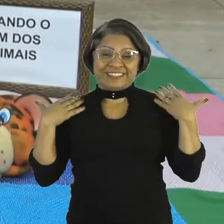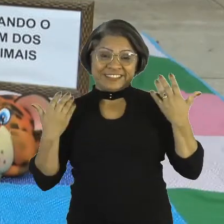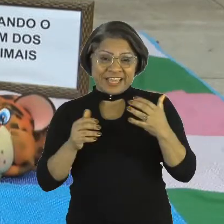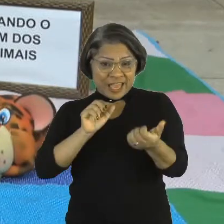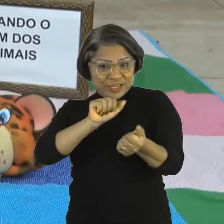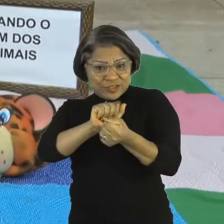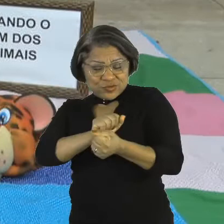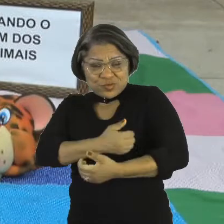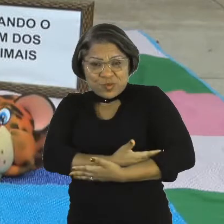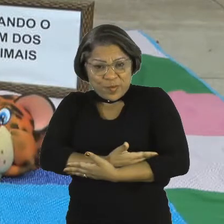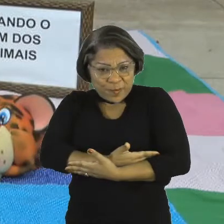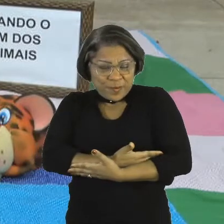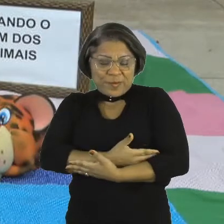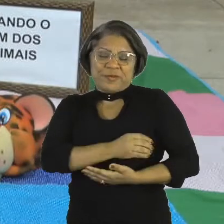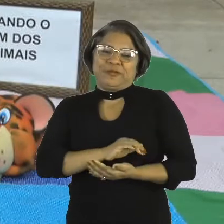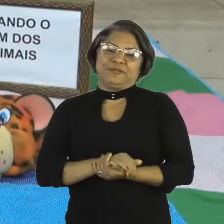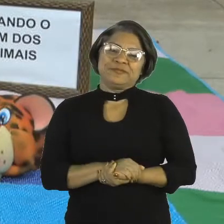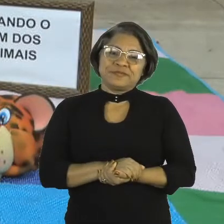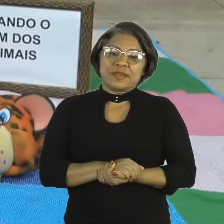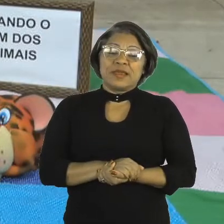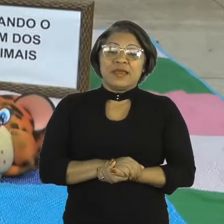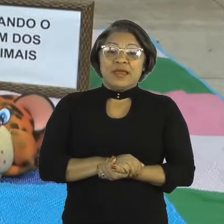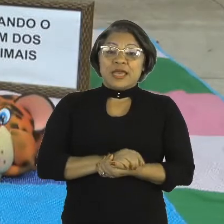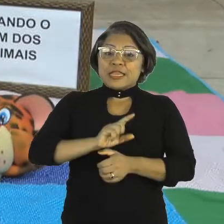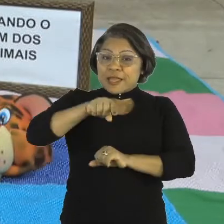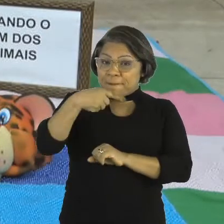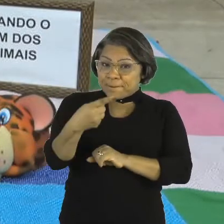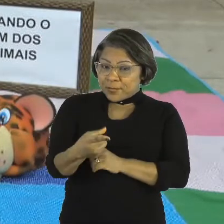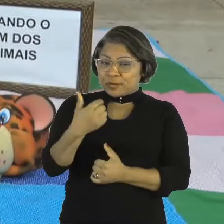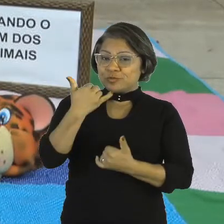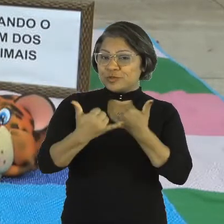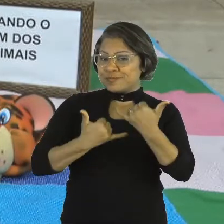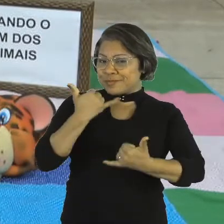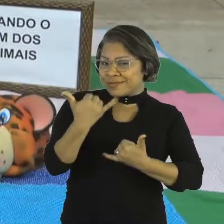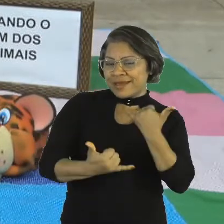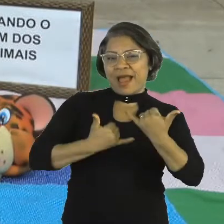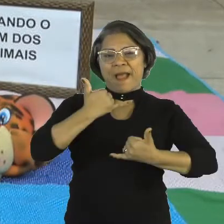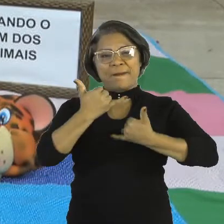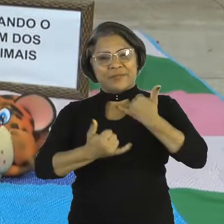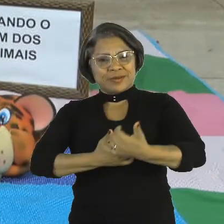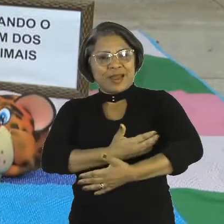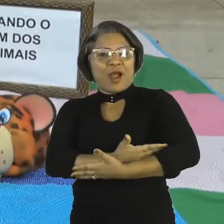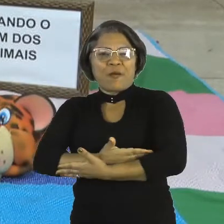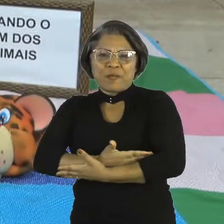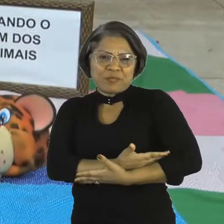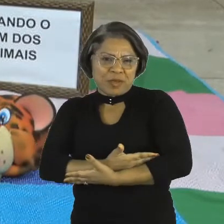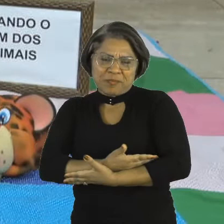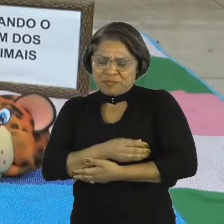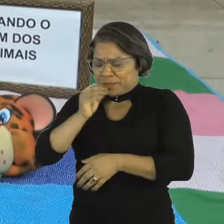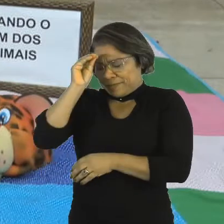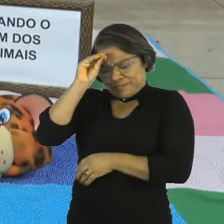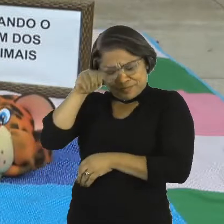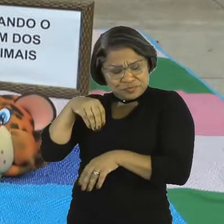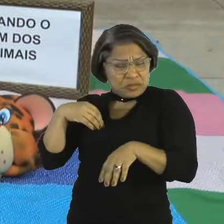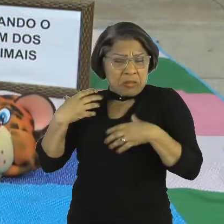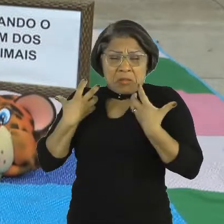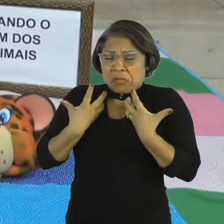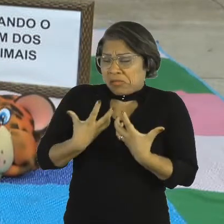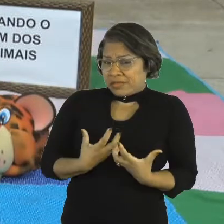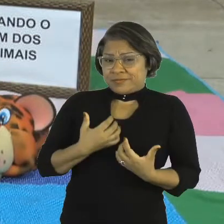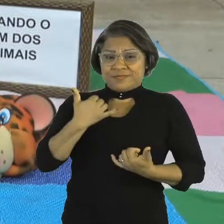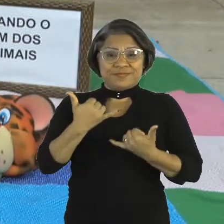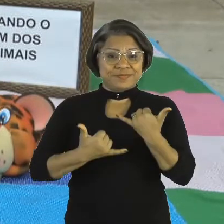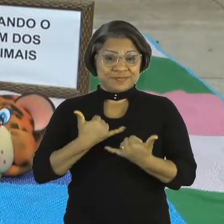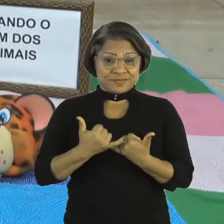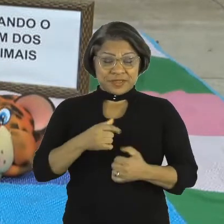sua criança. E assim que vocês brincarem bastante, o seu bebê perdeu o interesse, cansou de brincar,